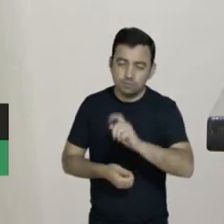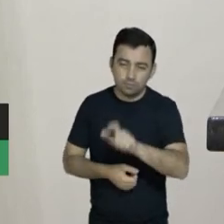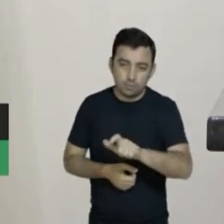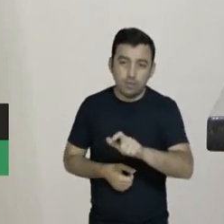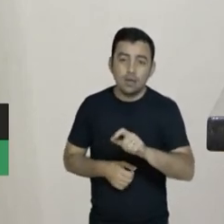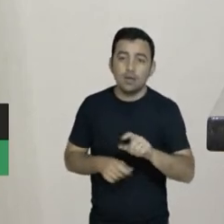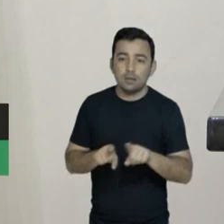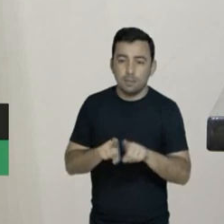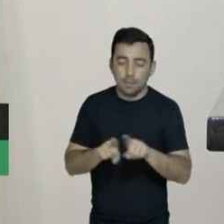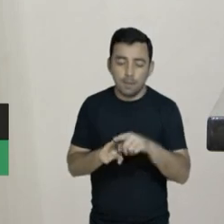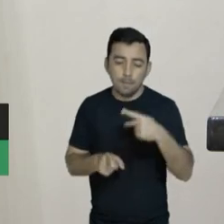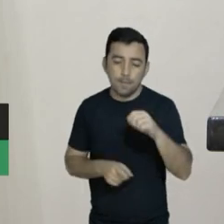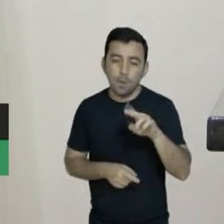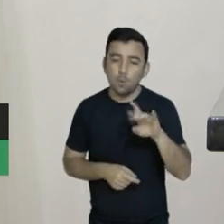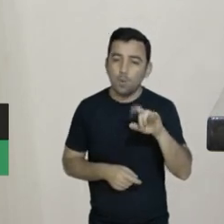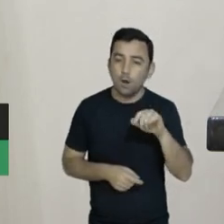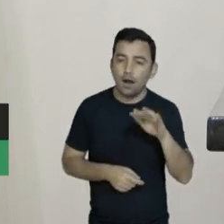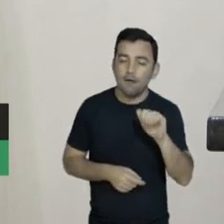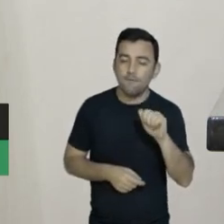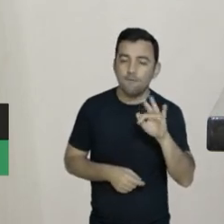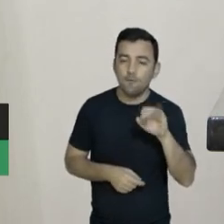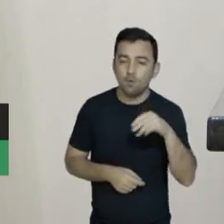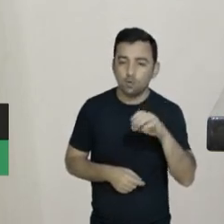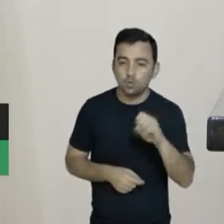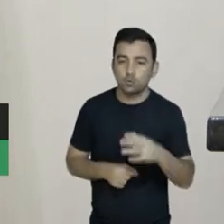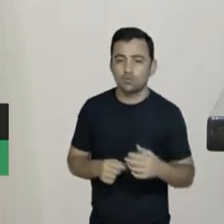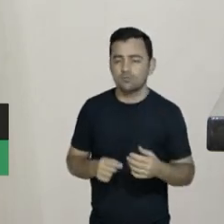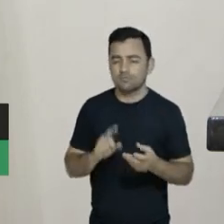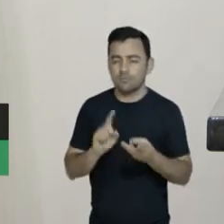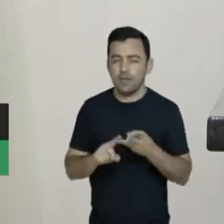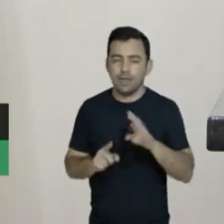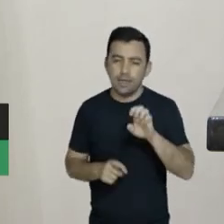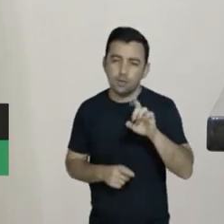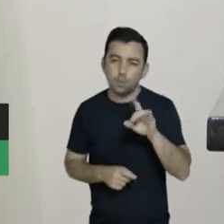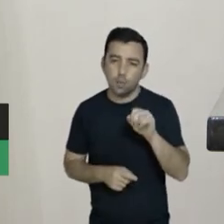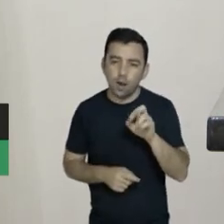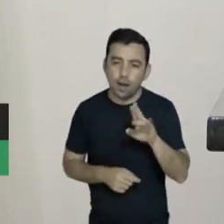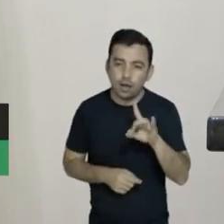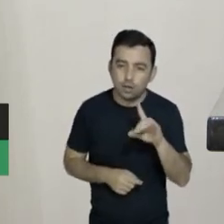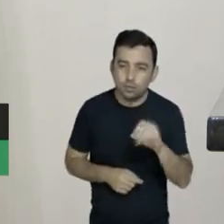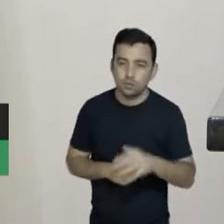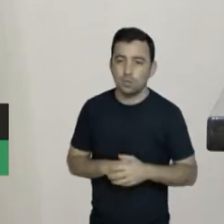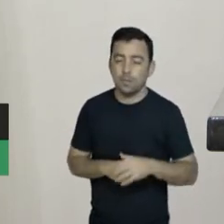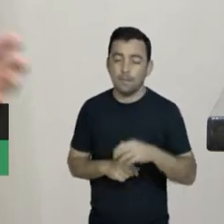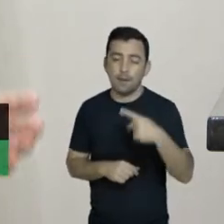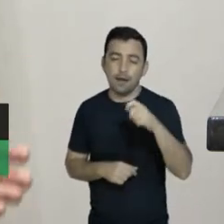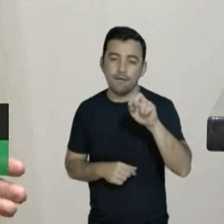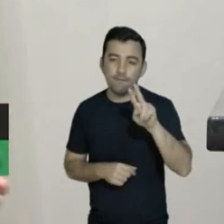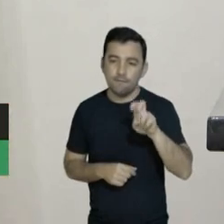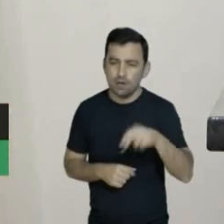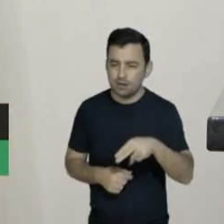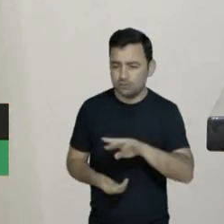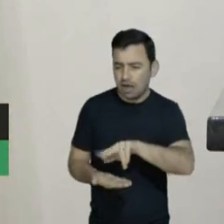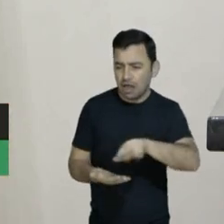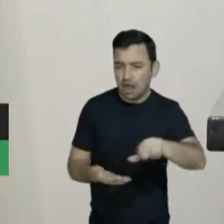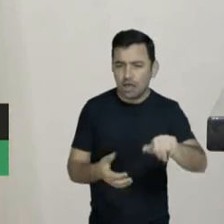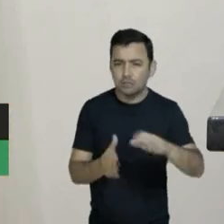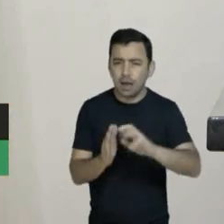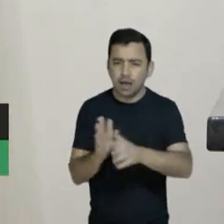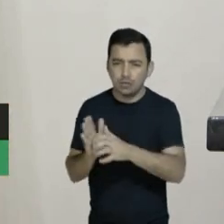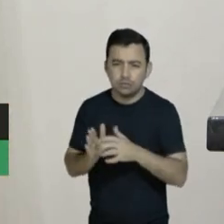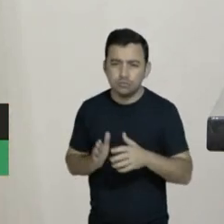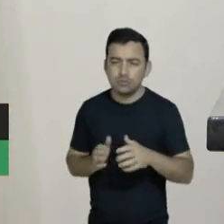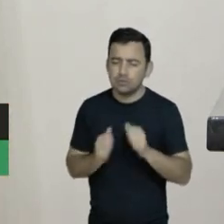de Paulo Afonso, muito de Eduardo Pinho Moreira, muito de Leonel Pavan, múltiplos partidos, e